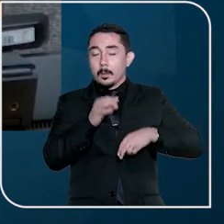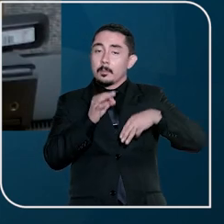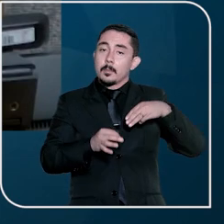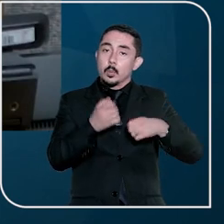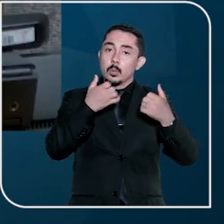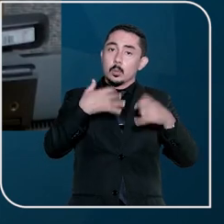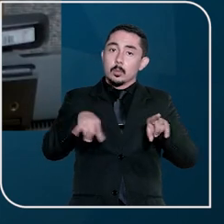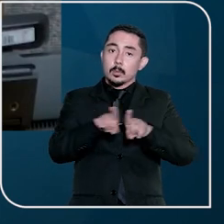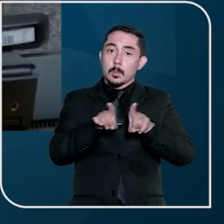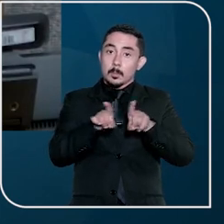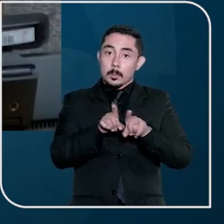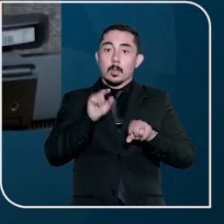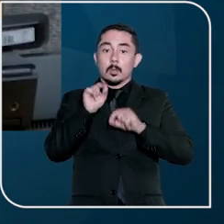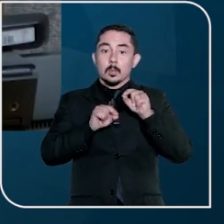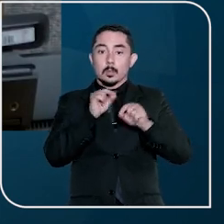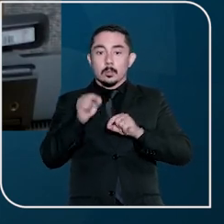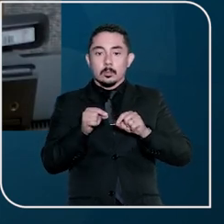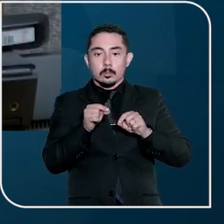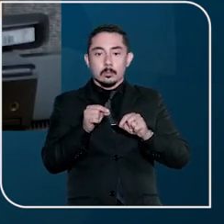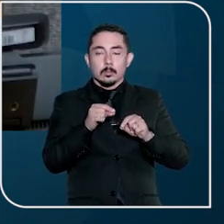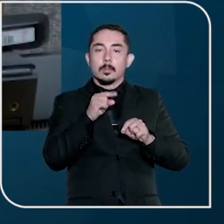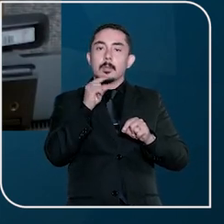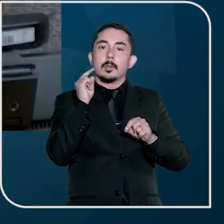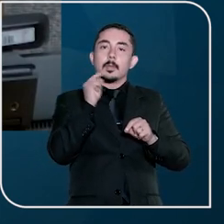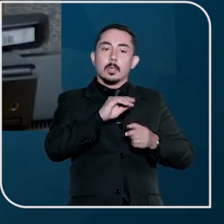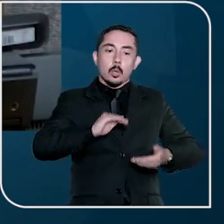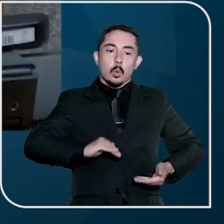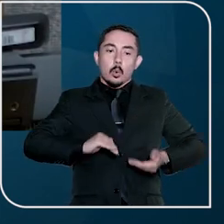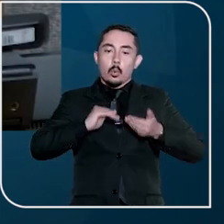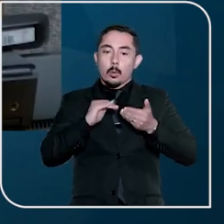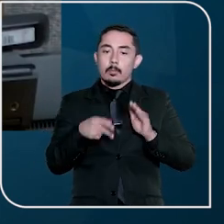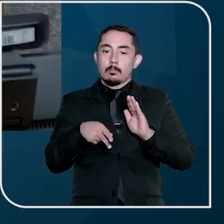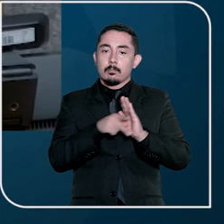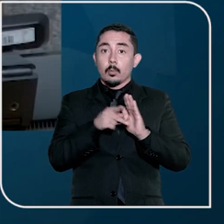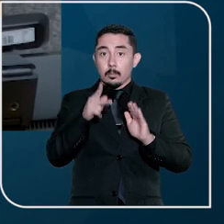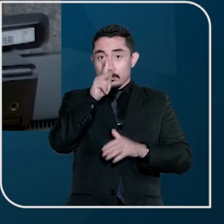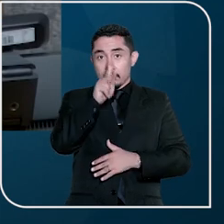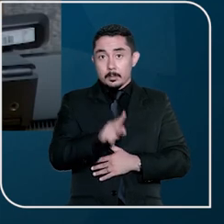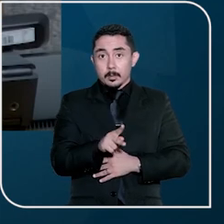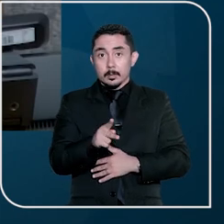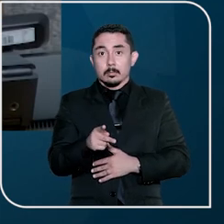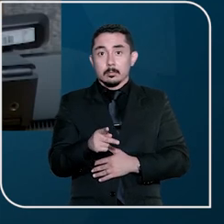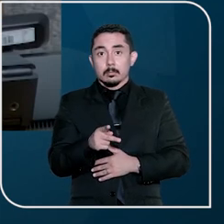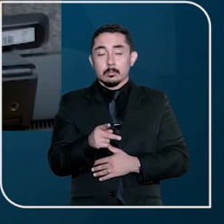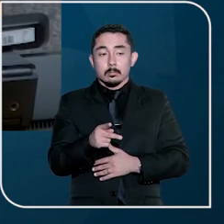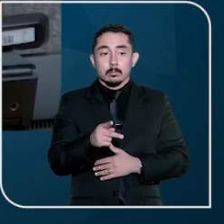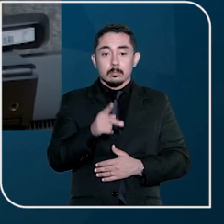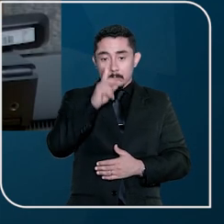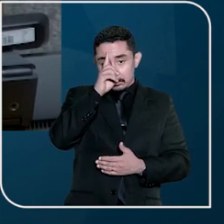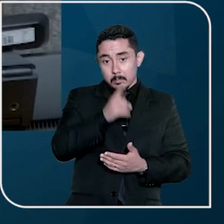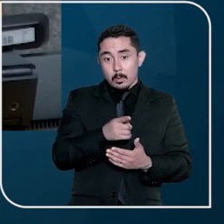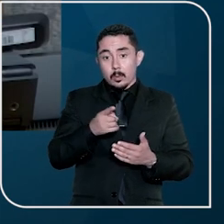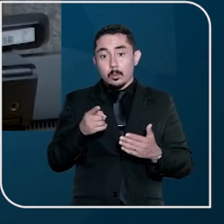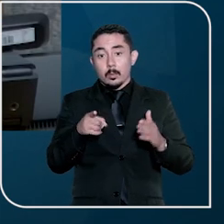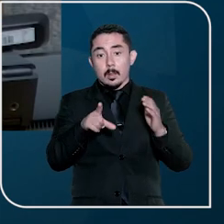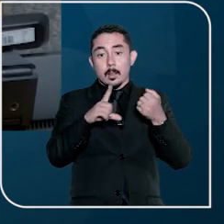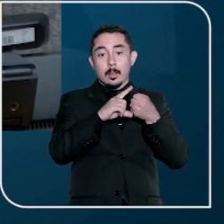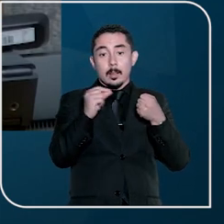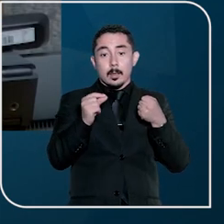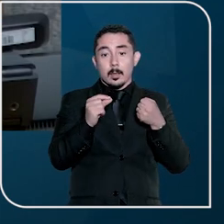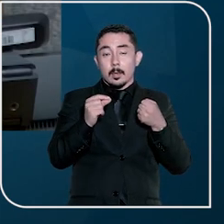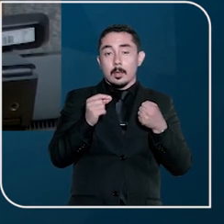de Faria lembrou ainda que a derrubada por parte do congresso nacional do veto presidencial ao artigo 5º da